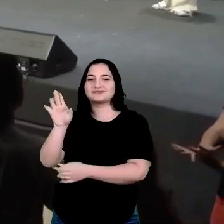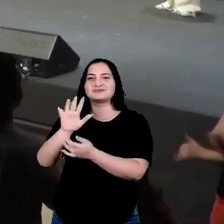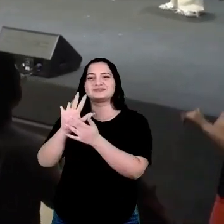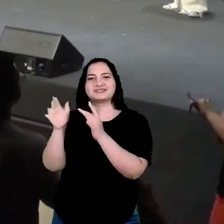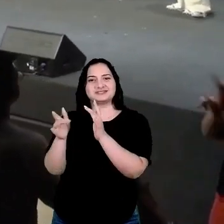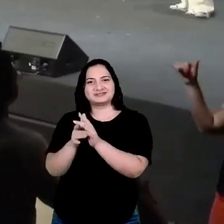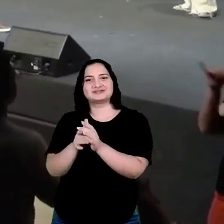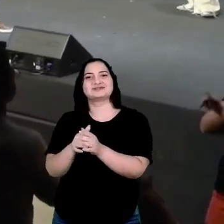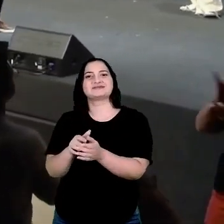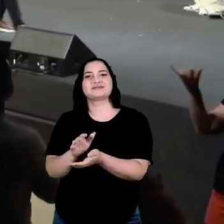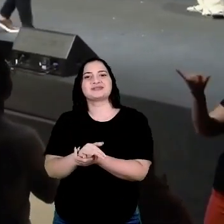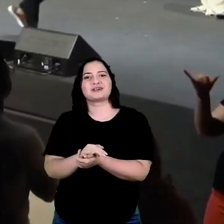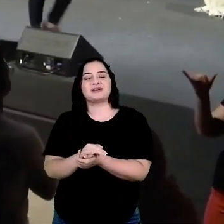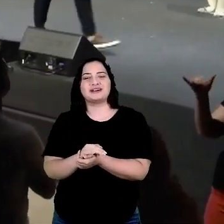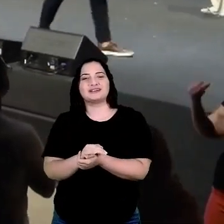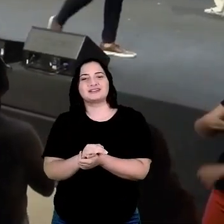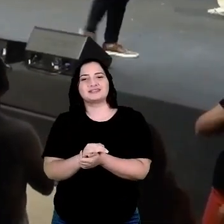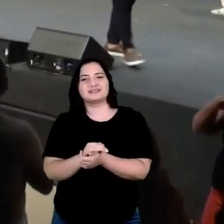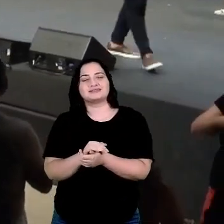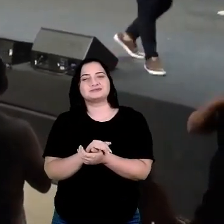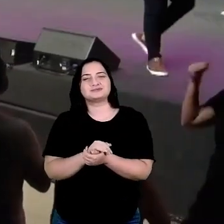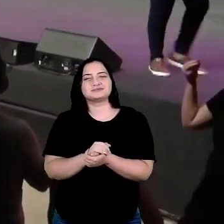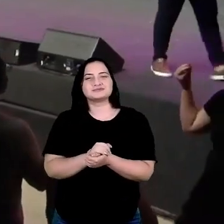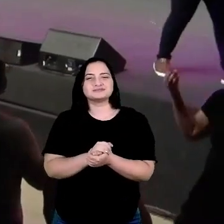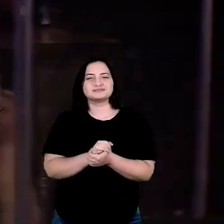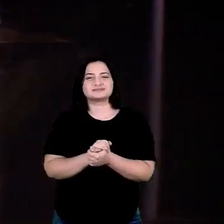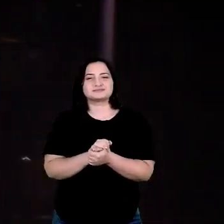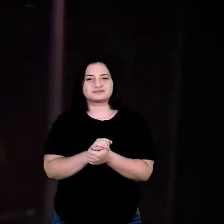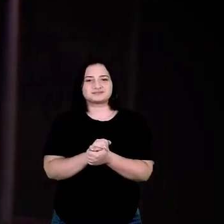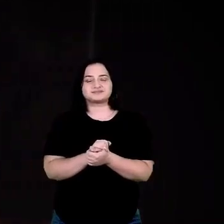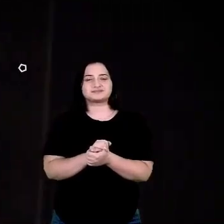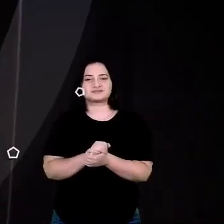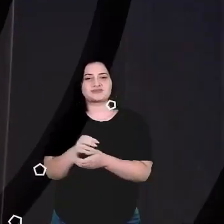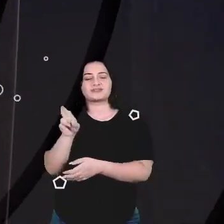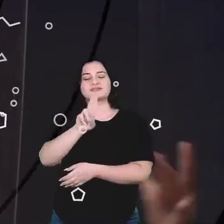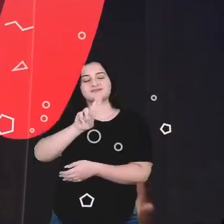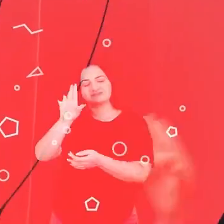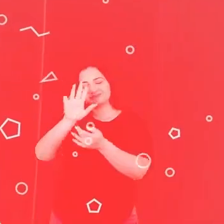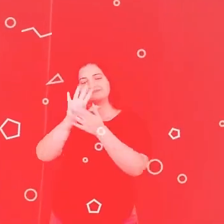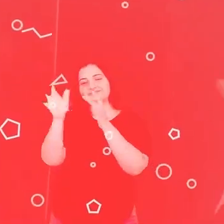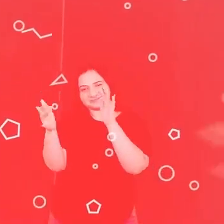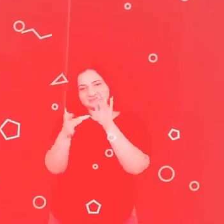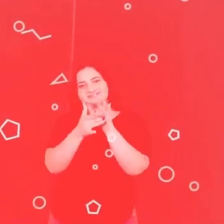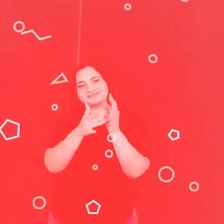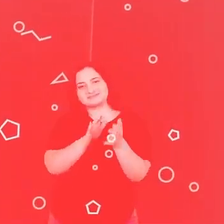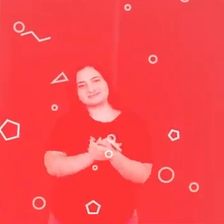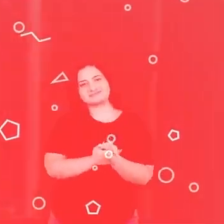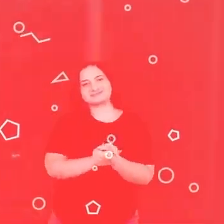Eu declaro em nome de Jesus sobre a vida deles, em nome de Jesus.